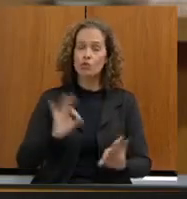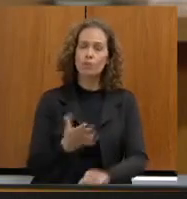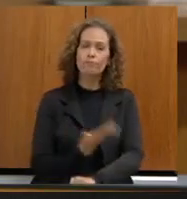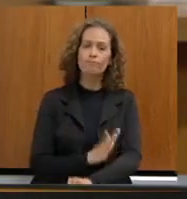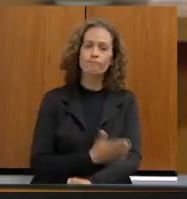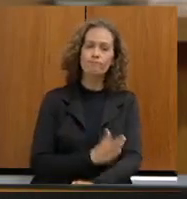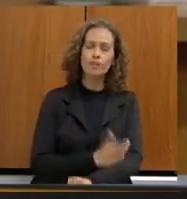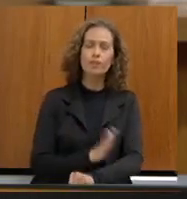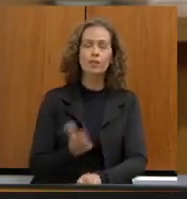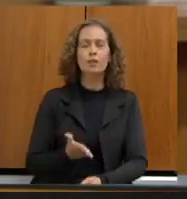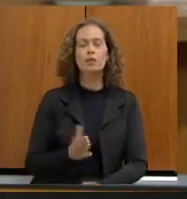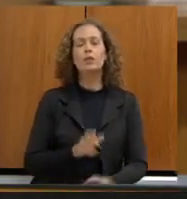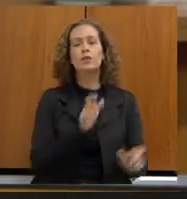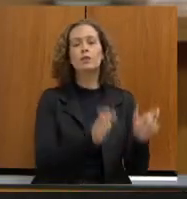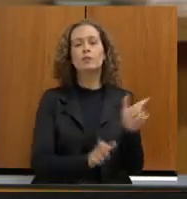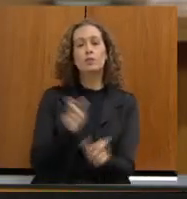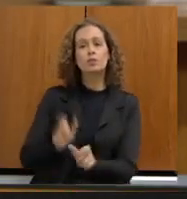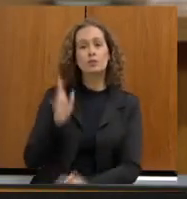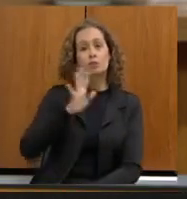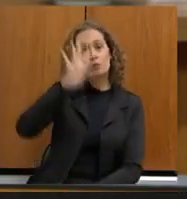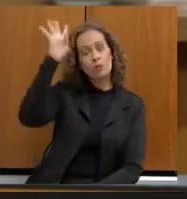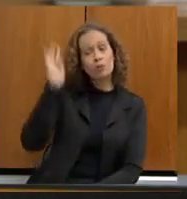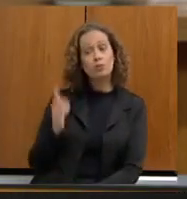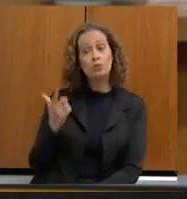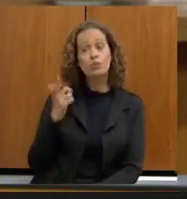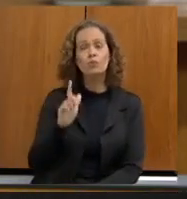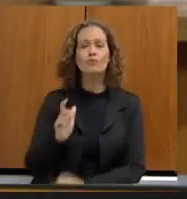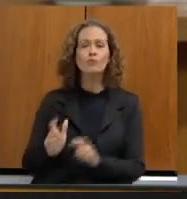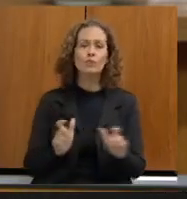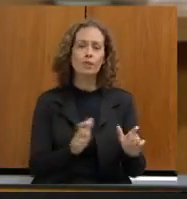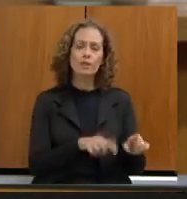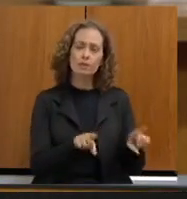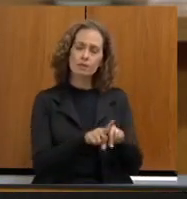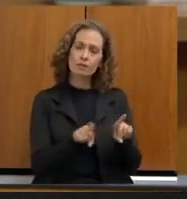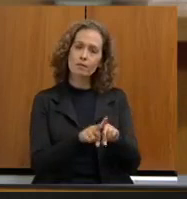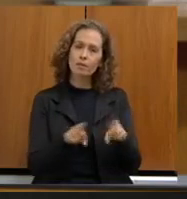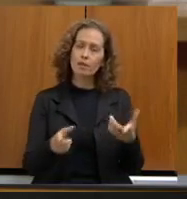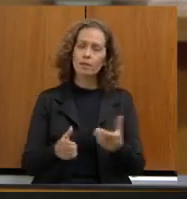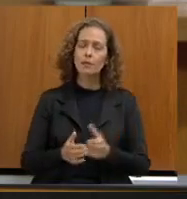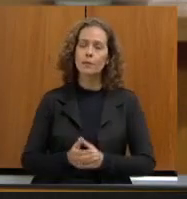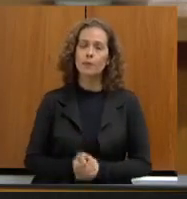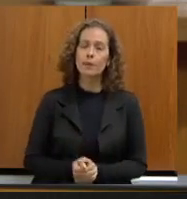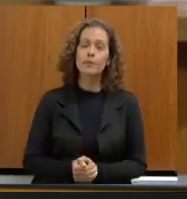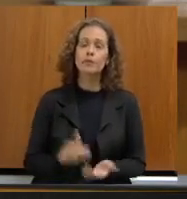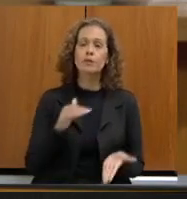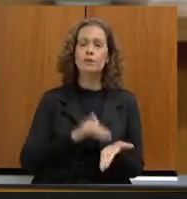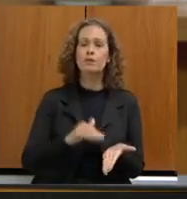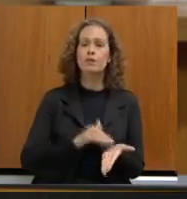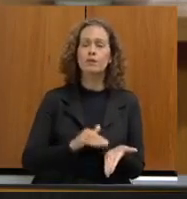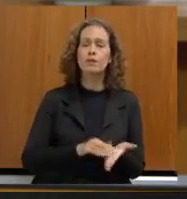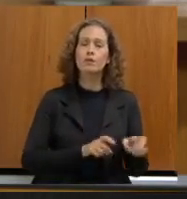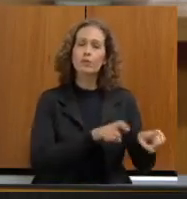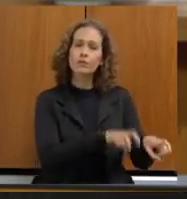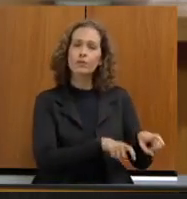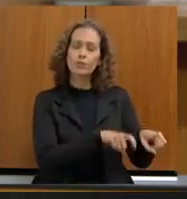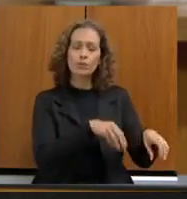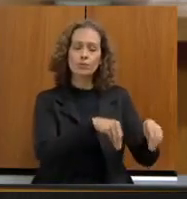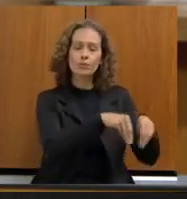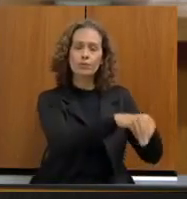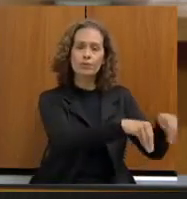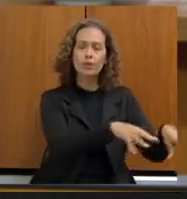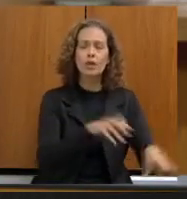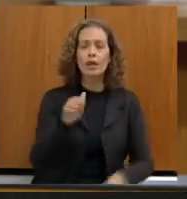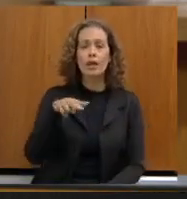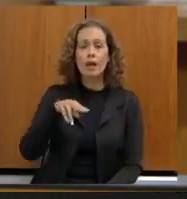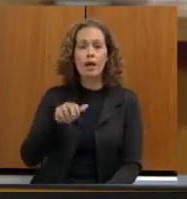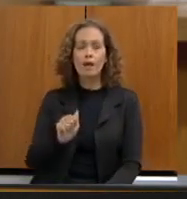levamos para bombeiros de outras unidades da Federação atendendo uma solicitação da secretaria de agricultura Ana Valentine